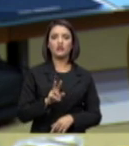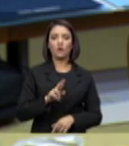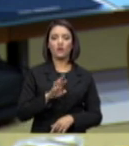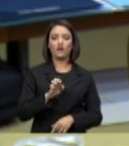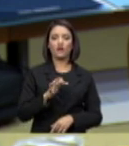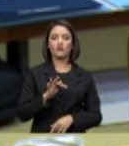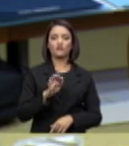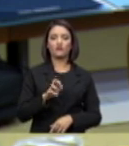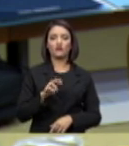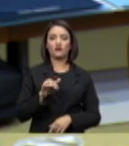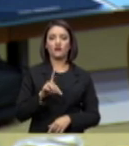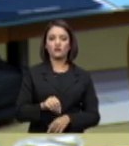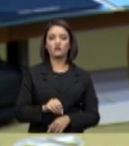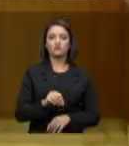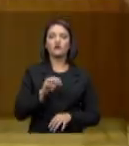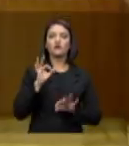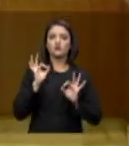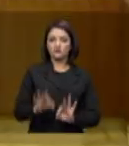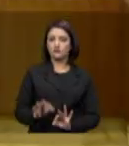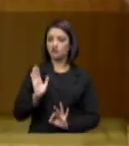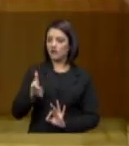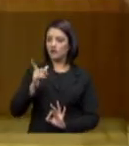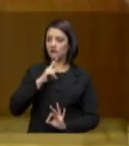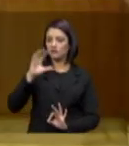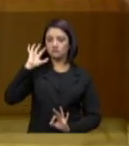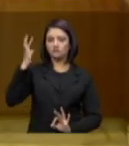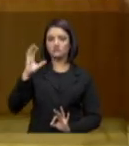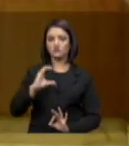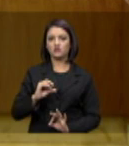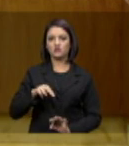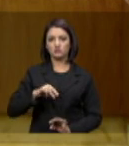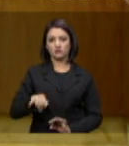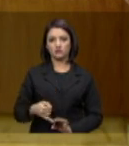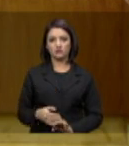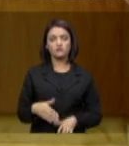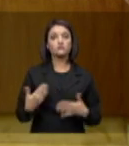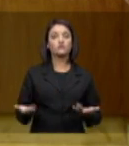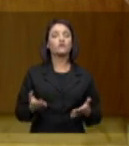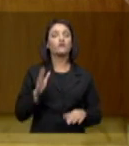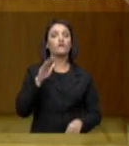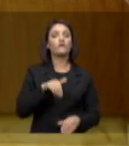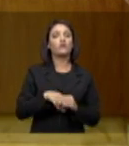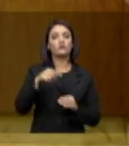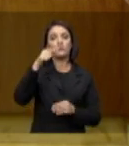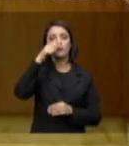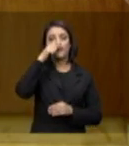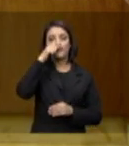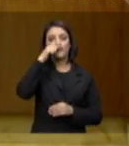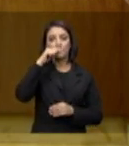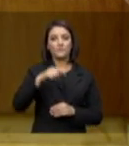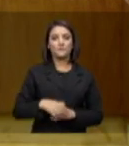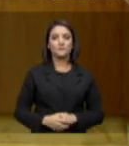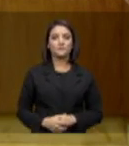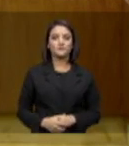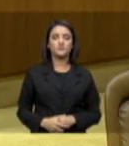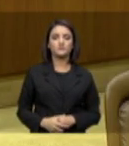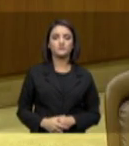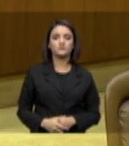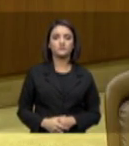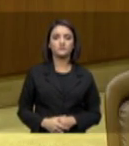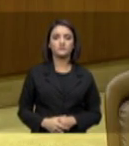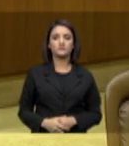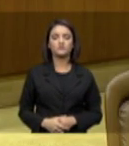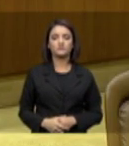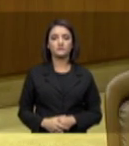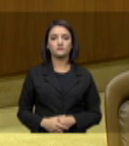o que é a resolução do cnj é como voto o ministro edson fachin show presidente e a ver